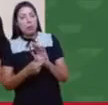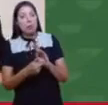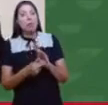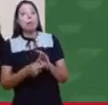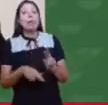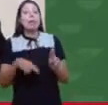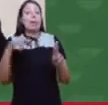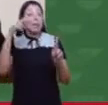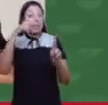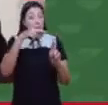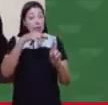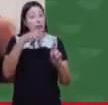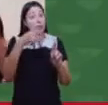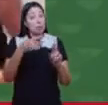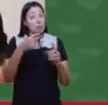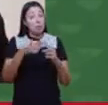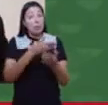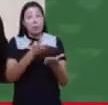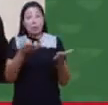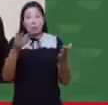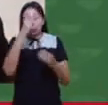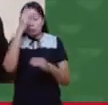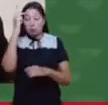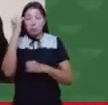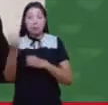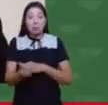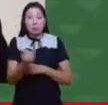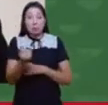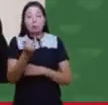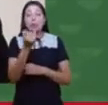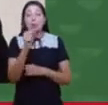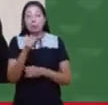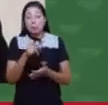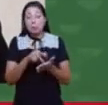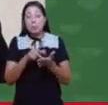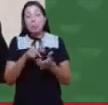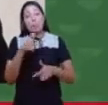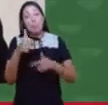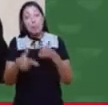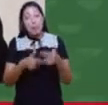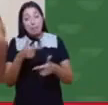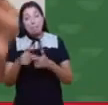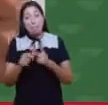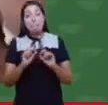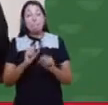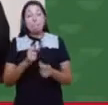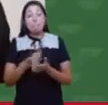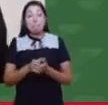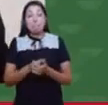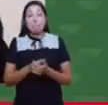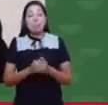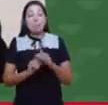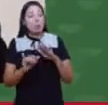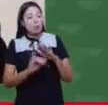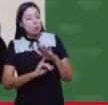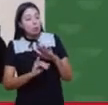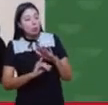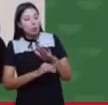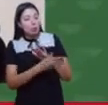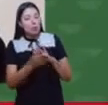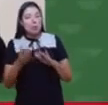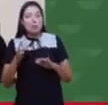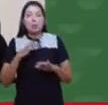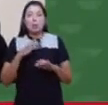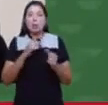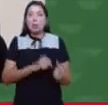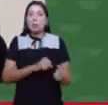dando referência, porque são pessoas importantes ali, né? No trabalho que institucionalmente eles têm